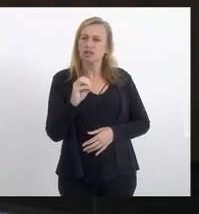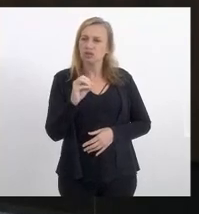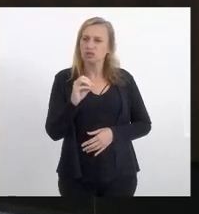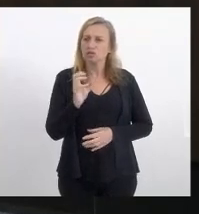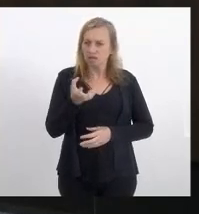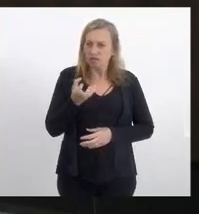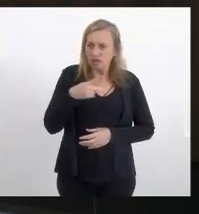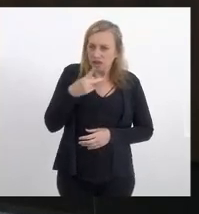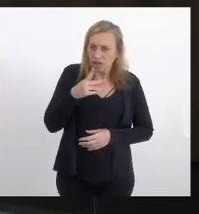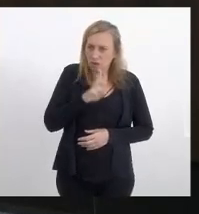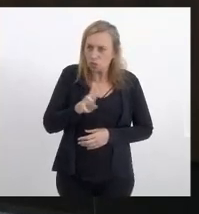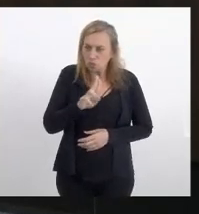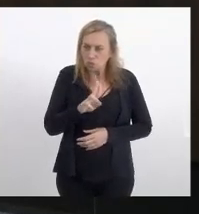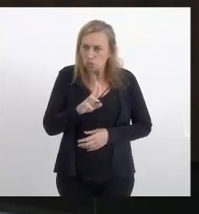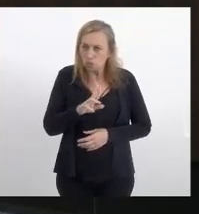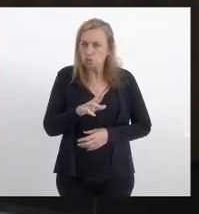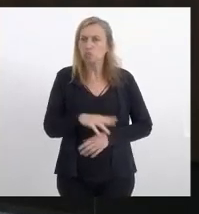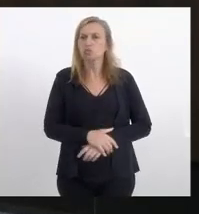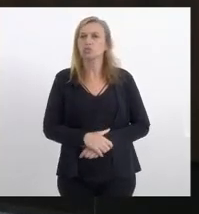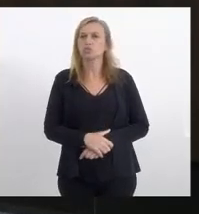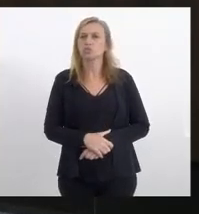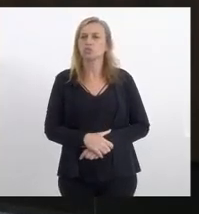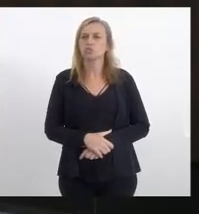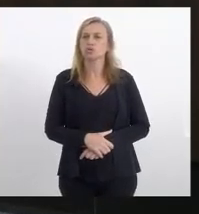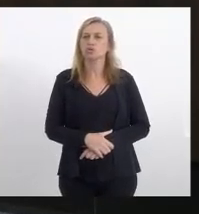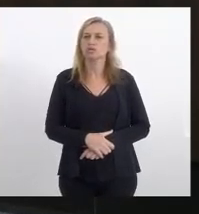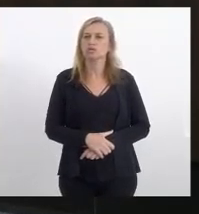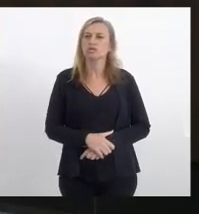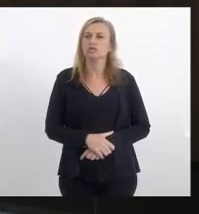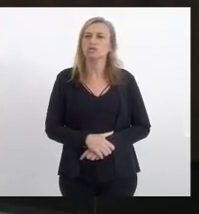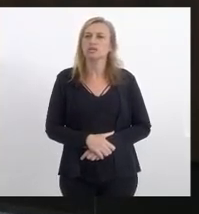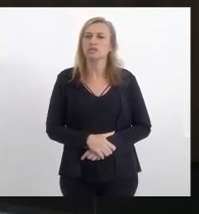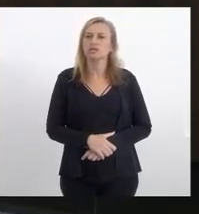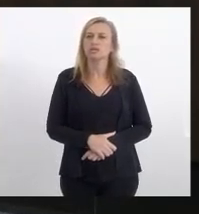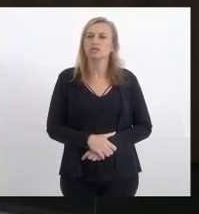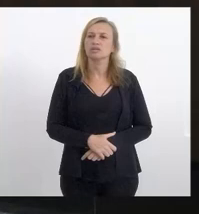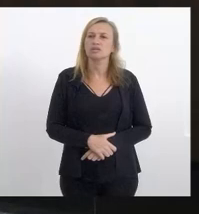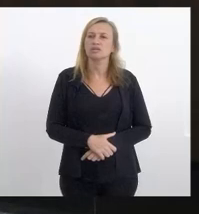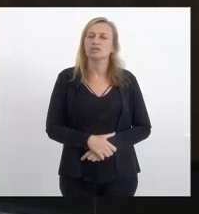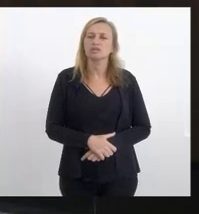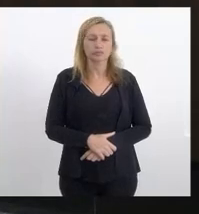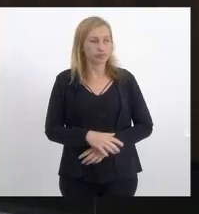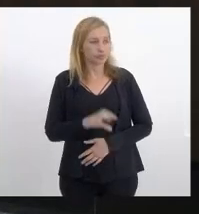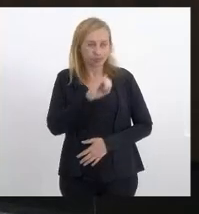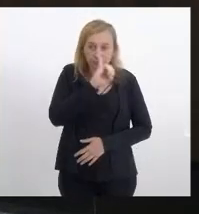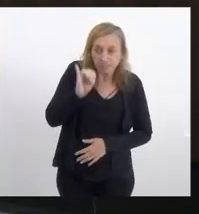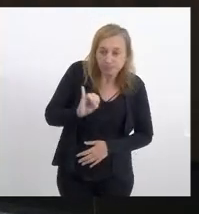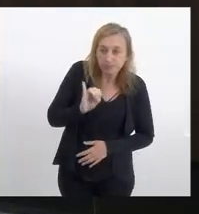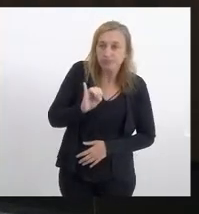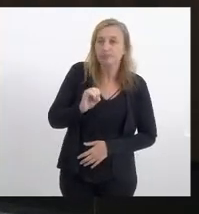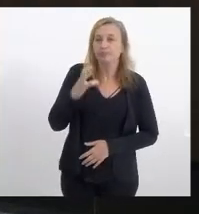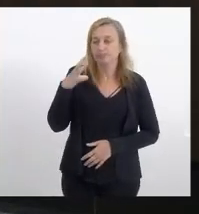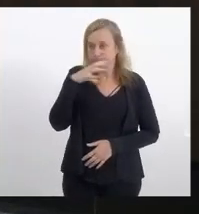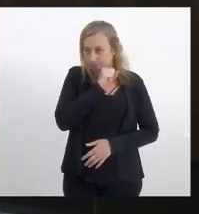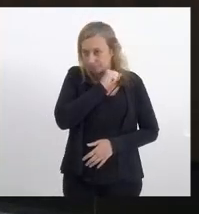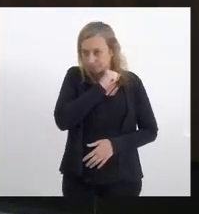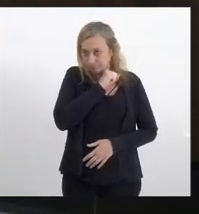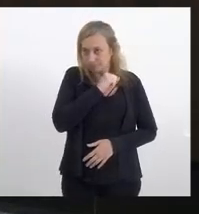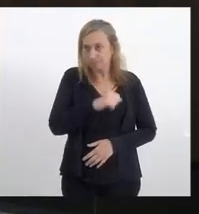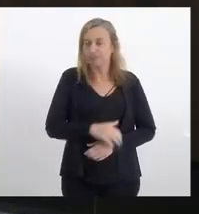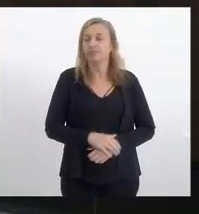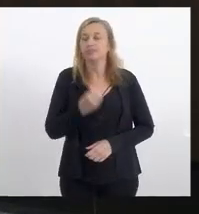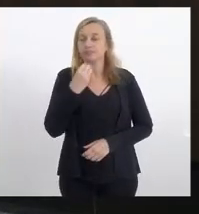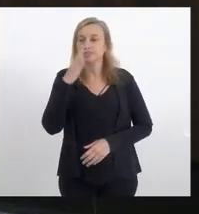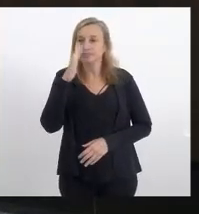quer Fabi fazer o Ah pois é tá ligado Alô é bem rápido